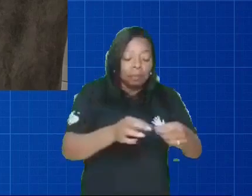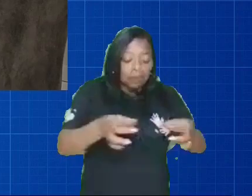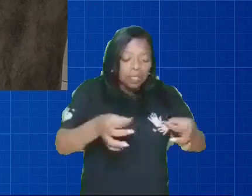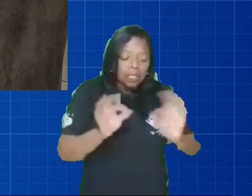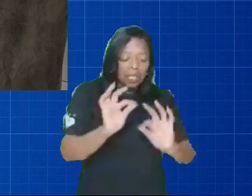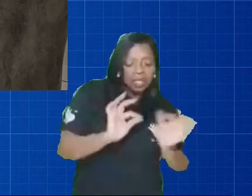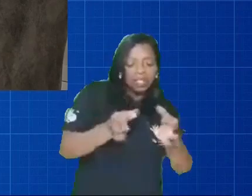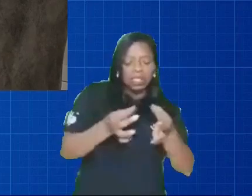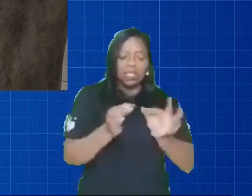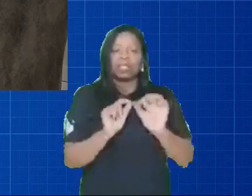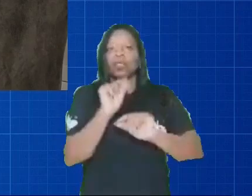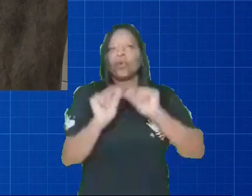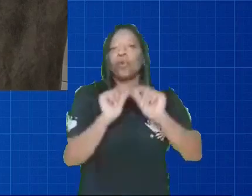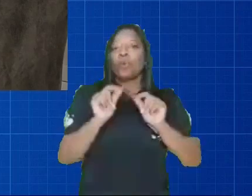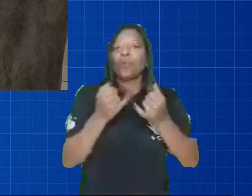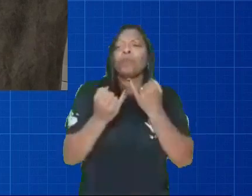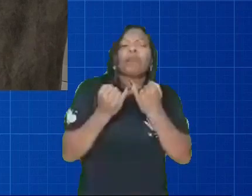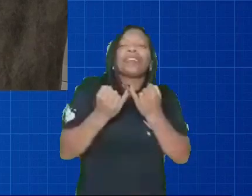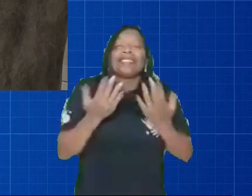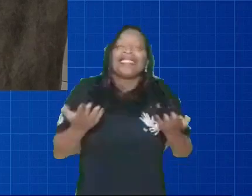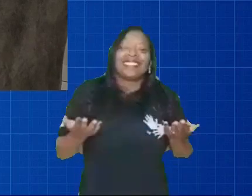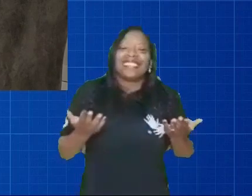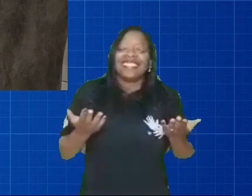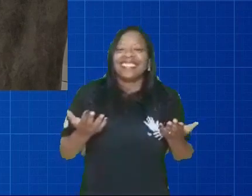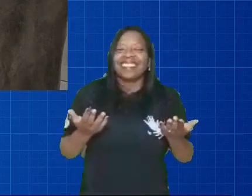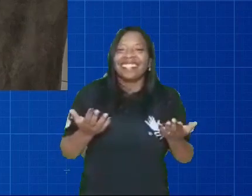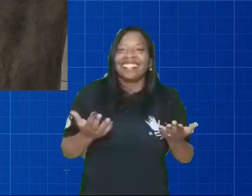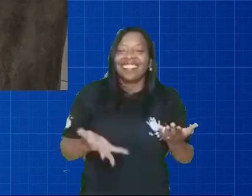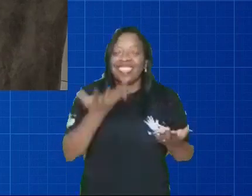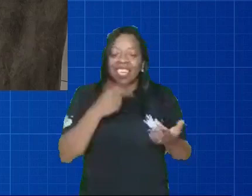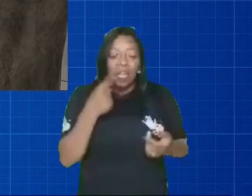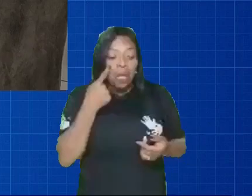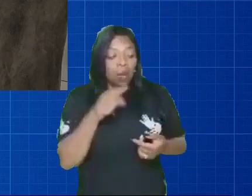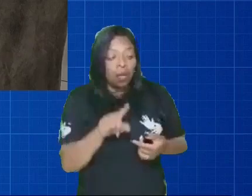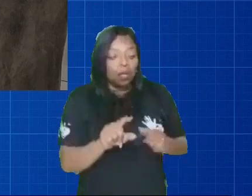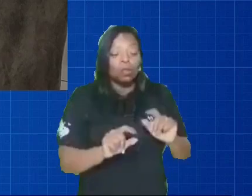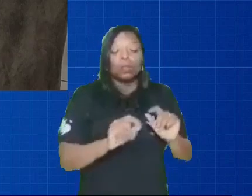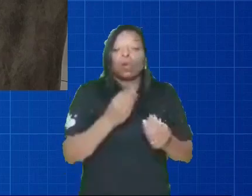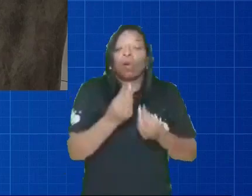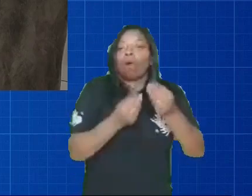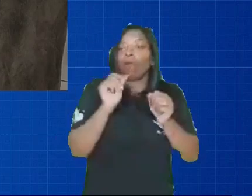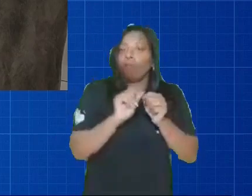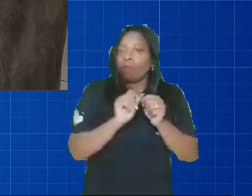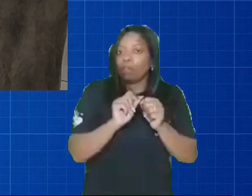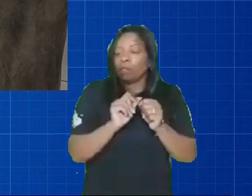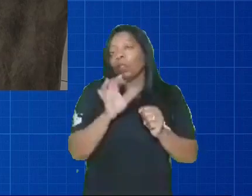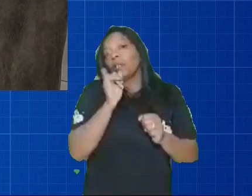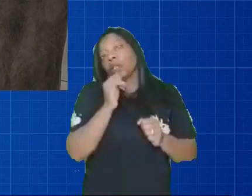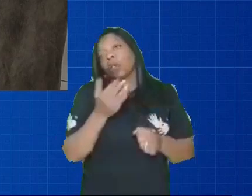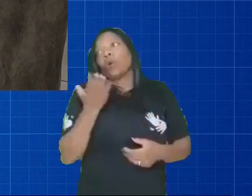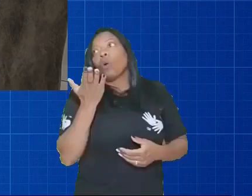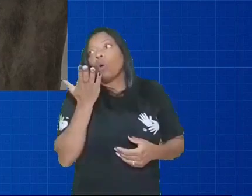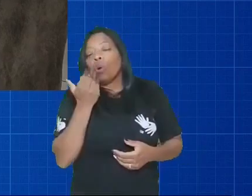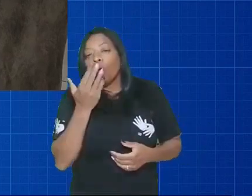comidinhas, de comidinhas que crianças gostam. Foi daí a gente também pensou, nossa, tem que trabalhar a alimentação, trabalhar a questão da segurança